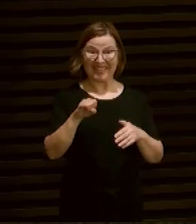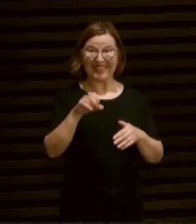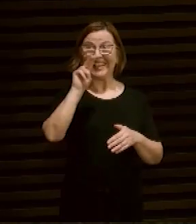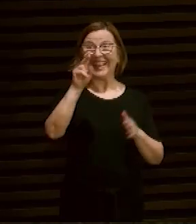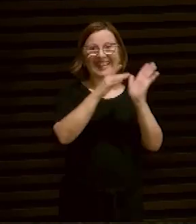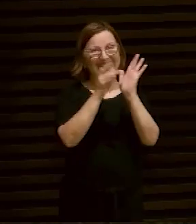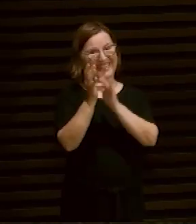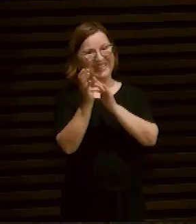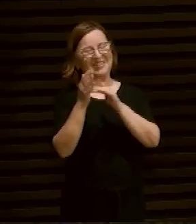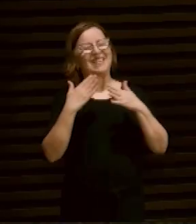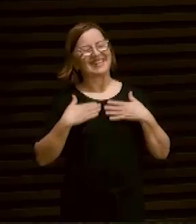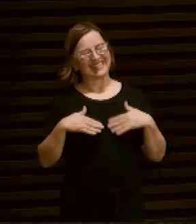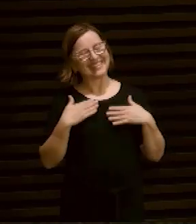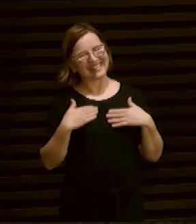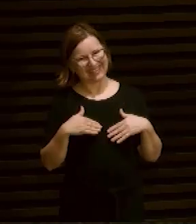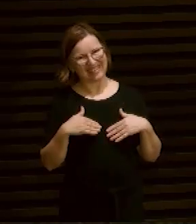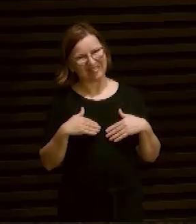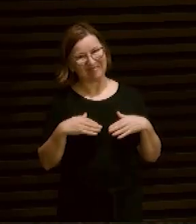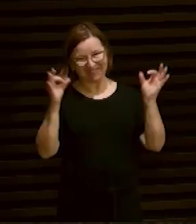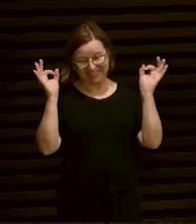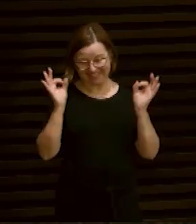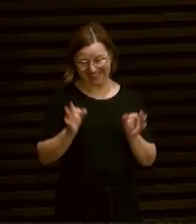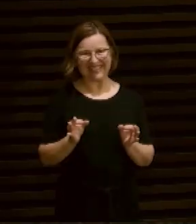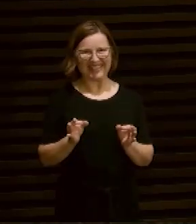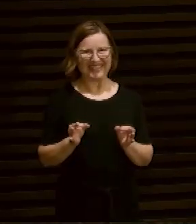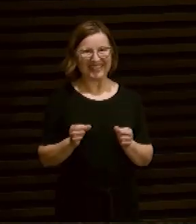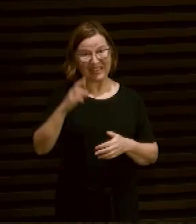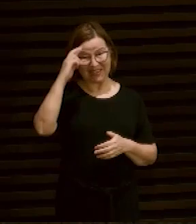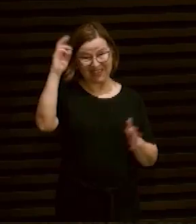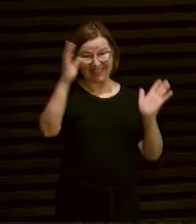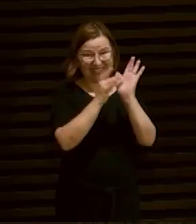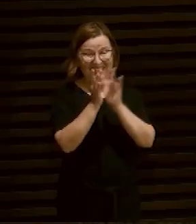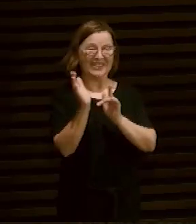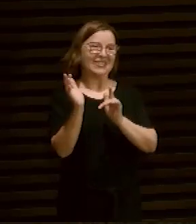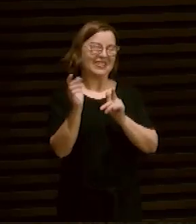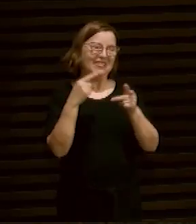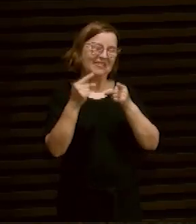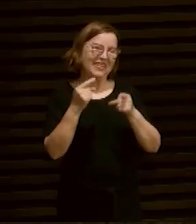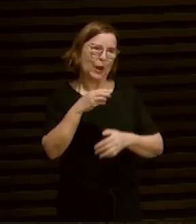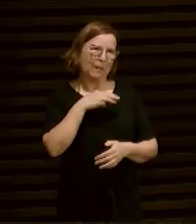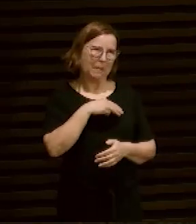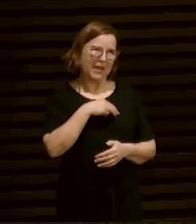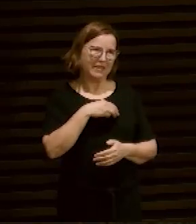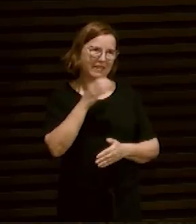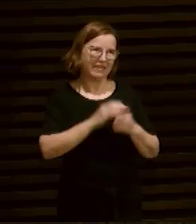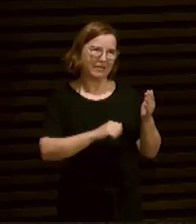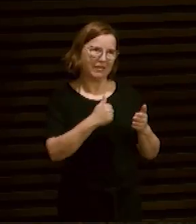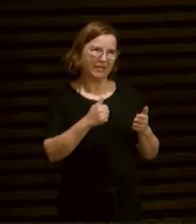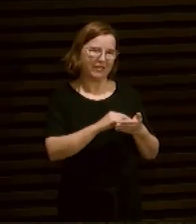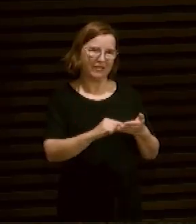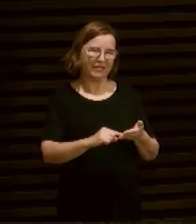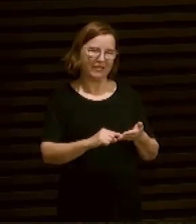eu descanso. Pode ter certeza. O Senhor Jesus disse lá em Mateus capítulo 11,